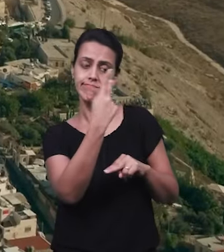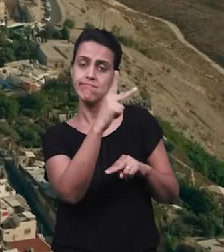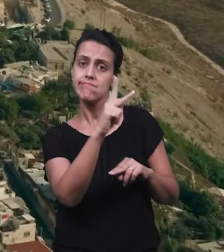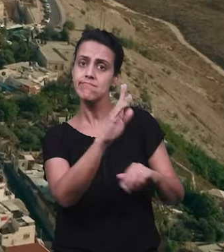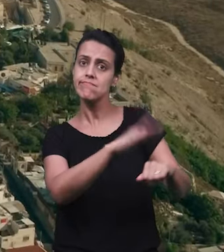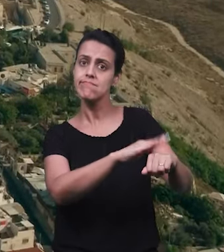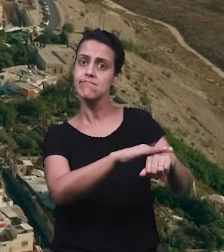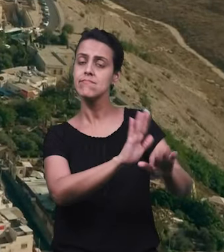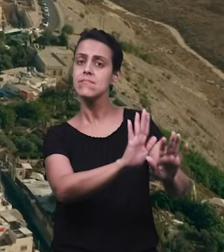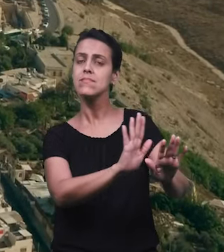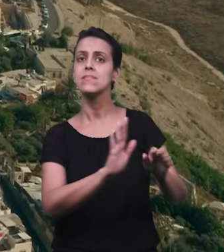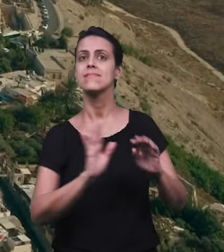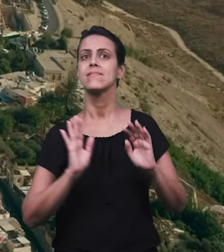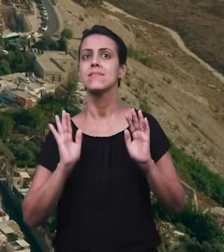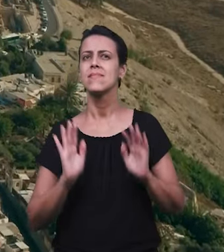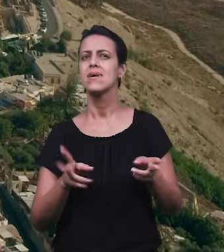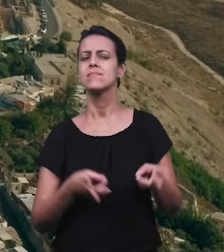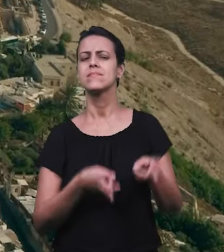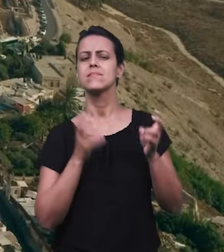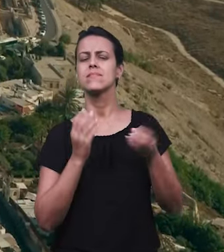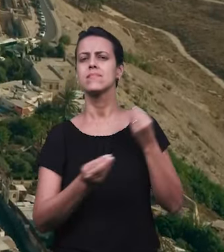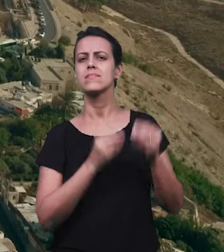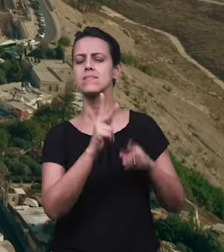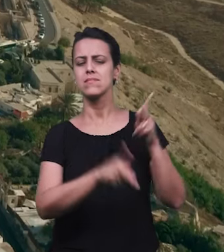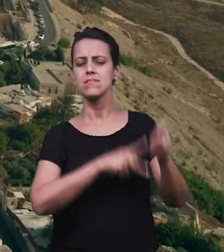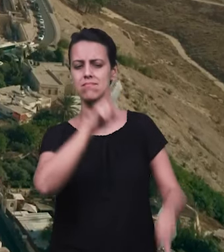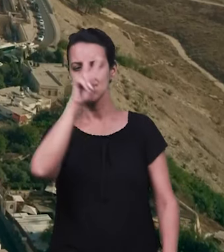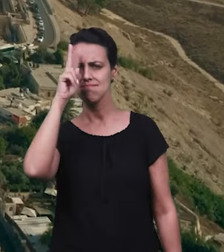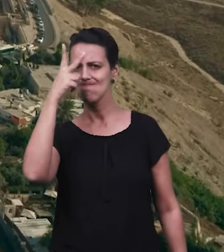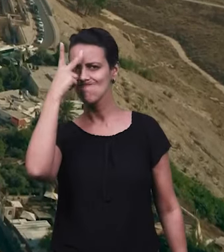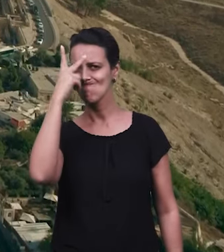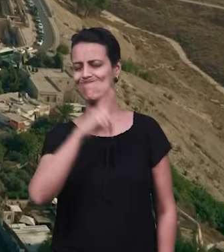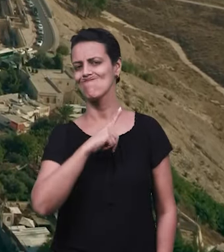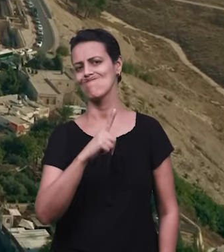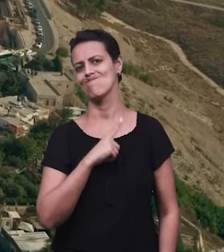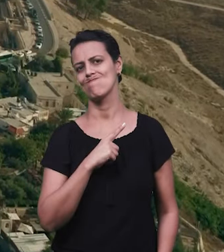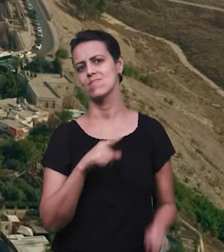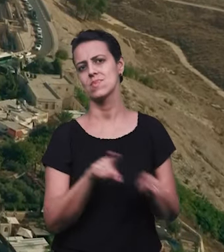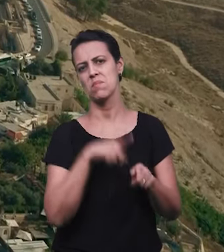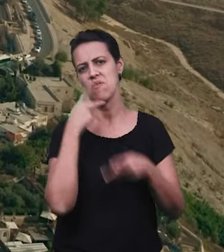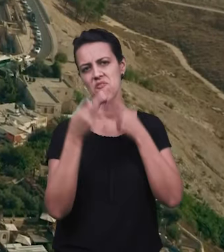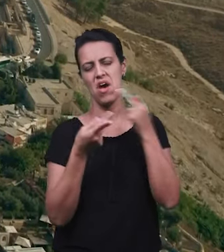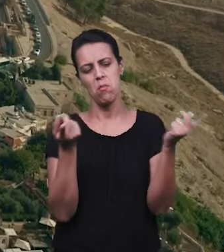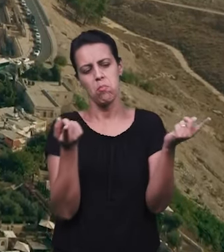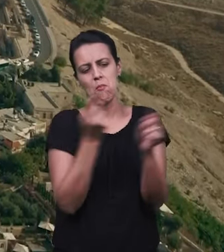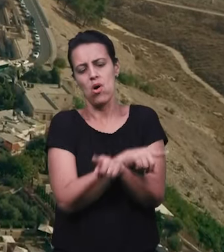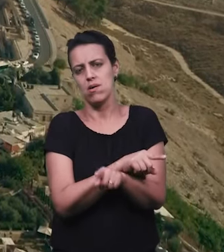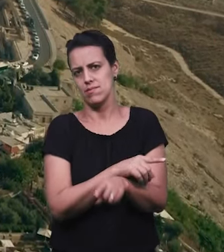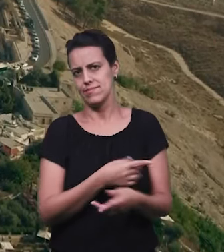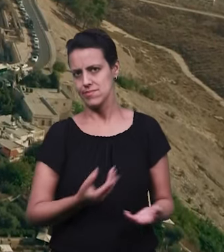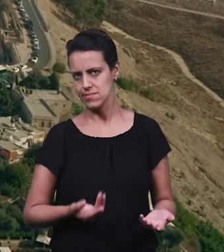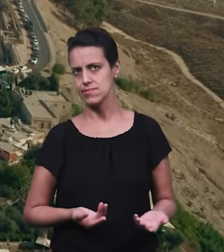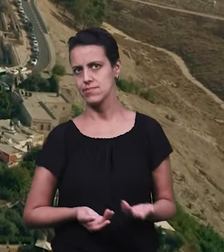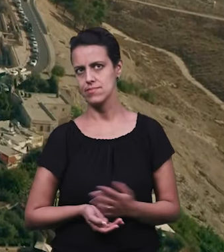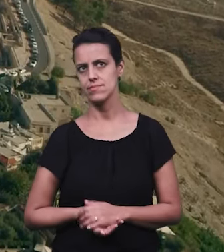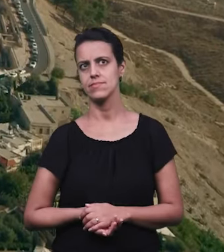Mas você vê que é clara a rebeldia e a contradizência deles. Mas vamos lá.